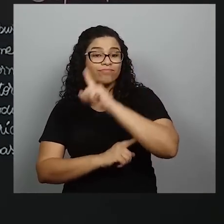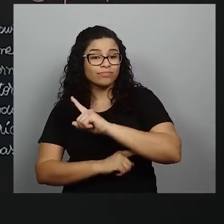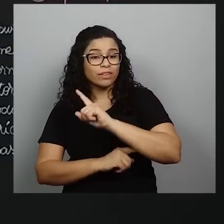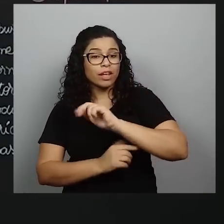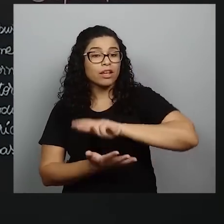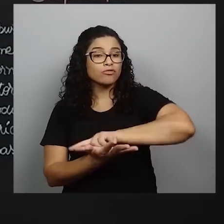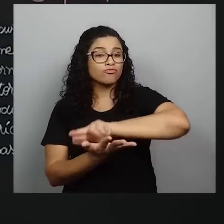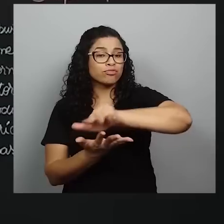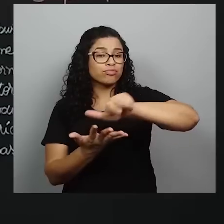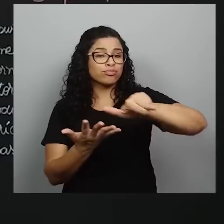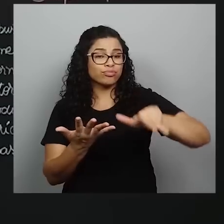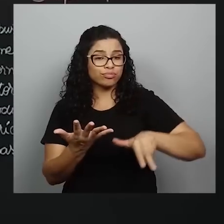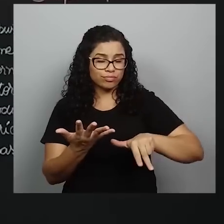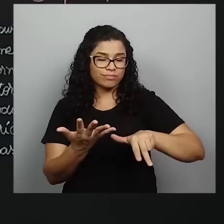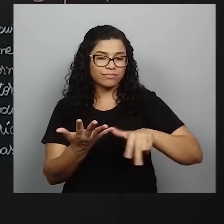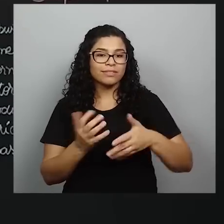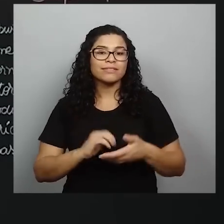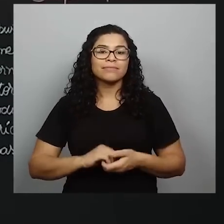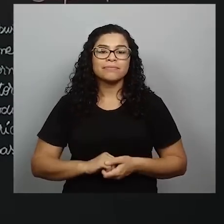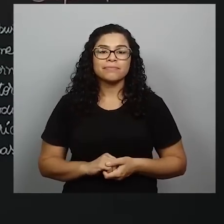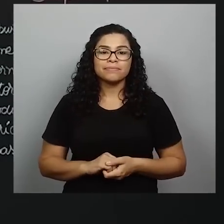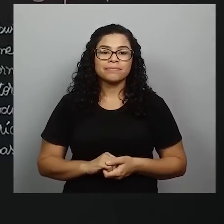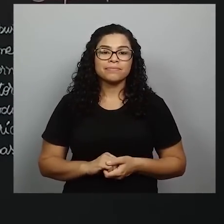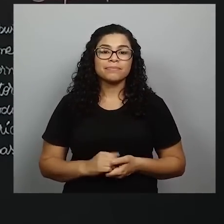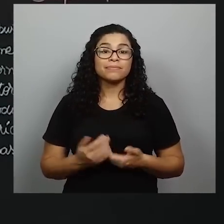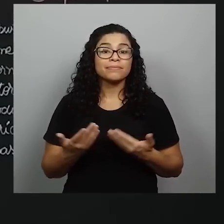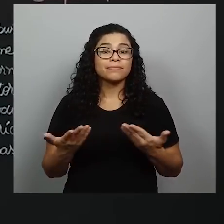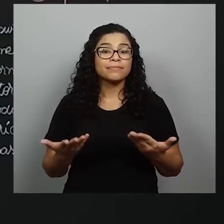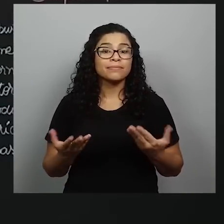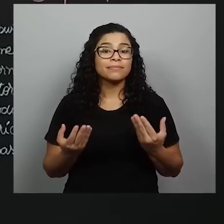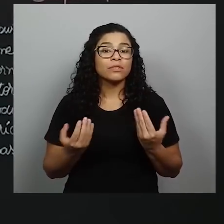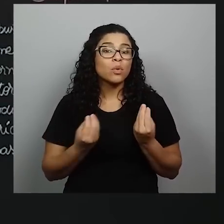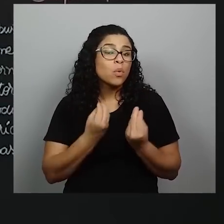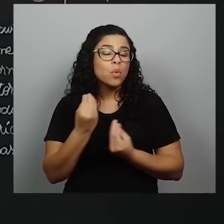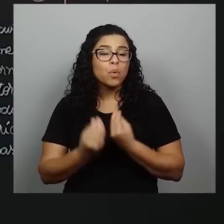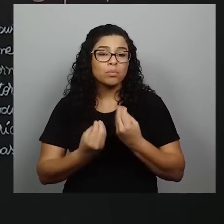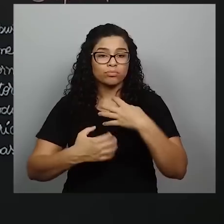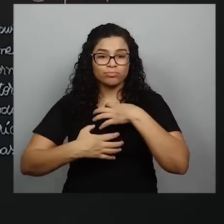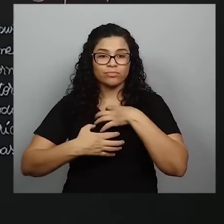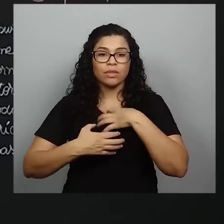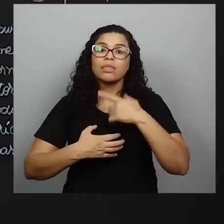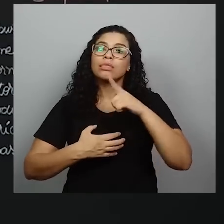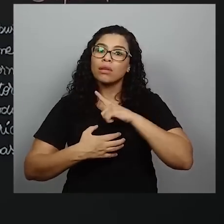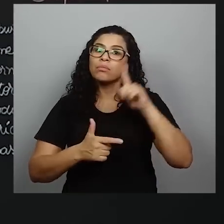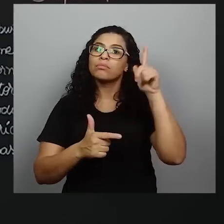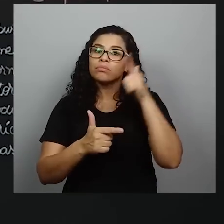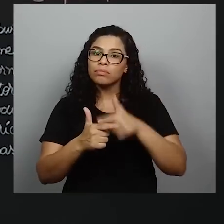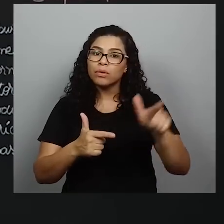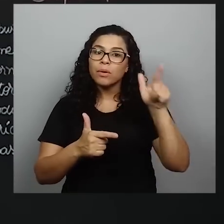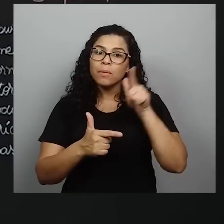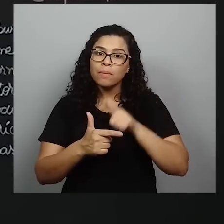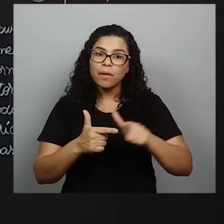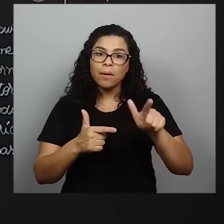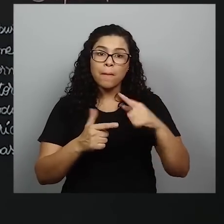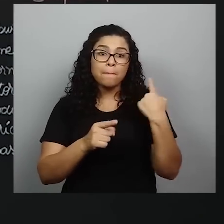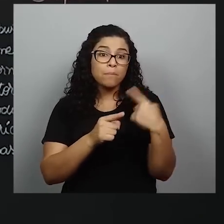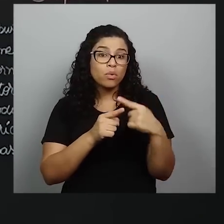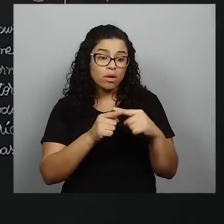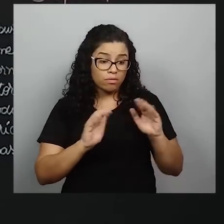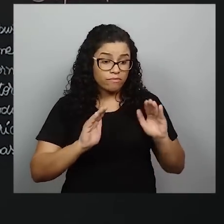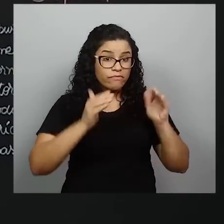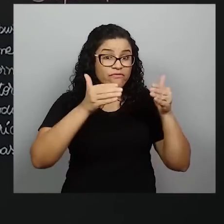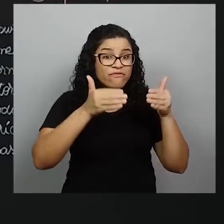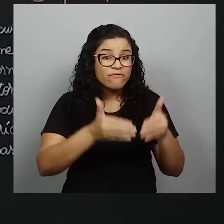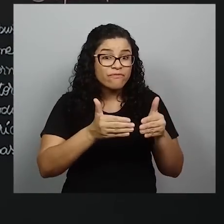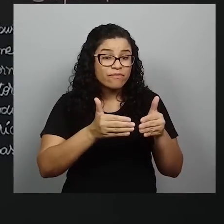e diversificada. Uma grande situação aqui também é que existem problemas, uma vez que há uma concentração